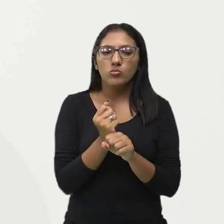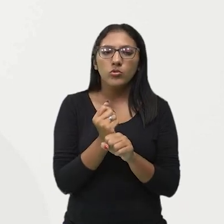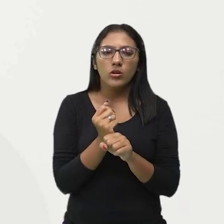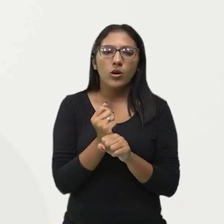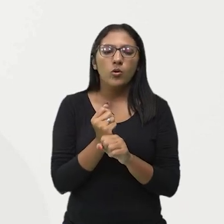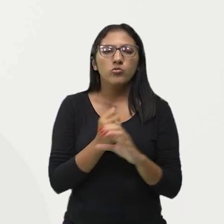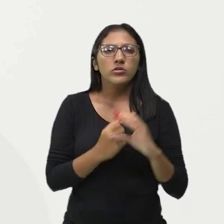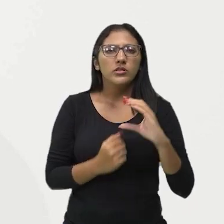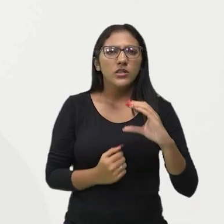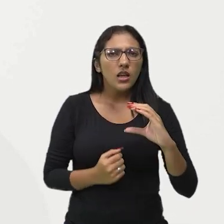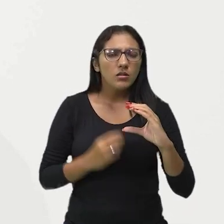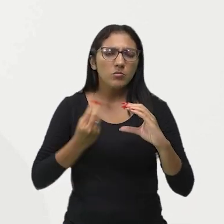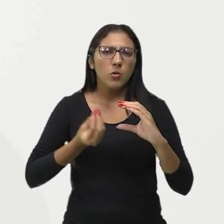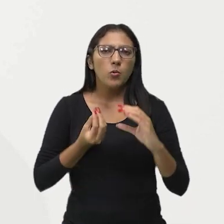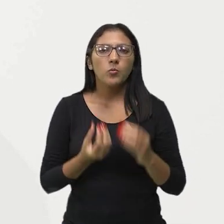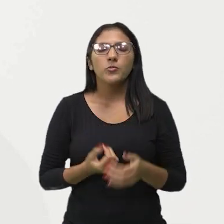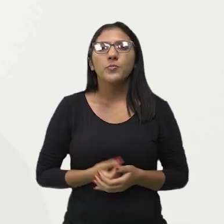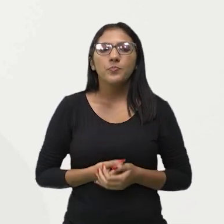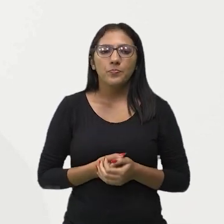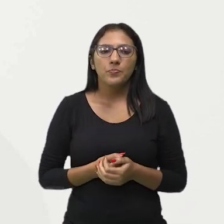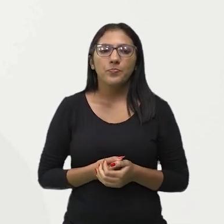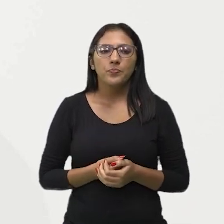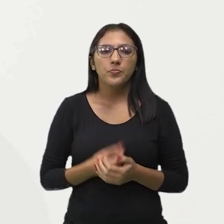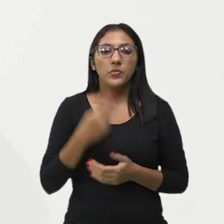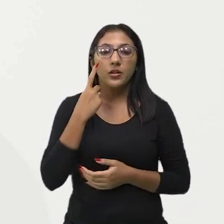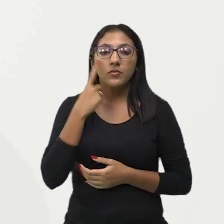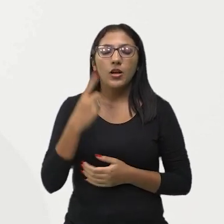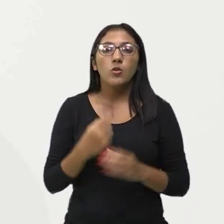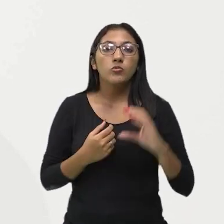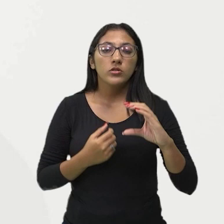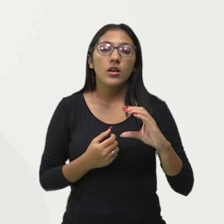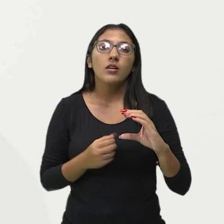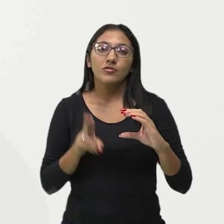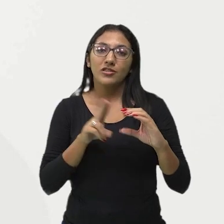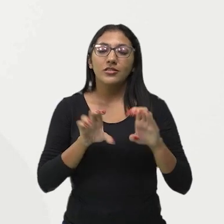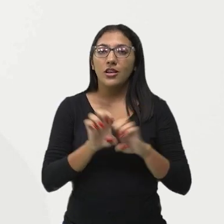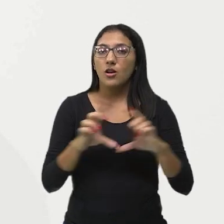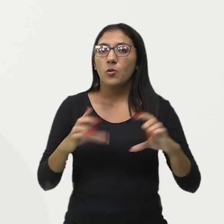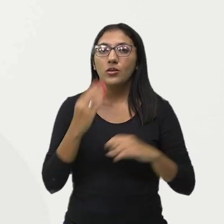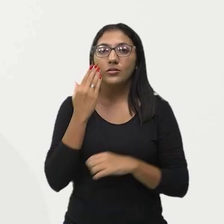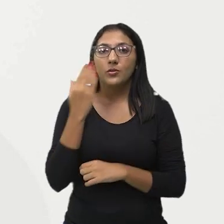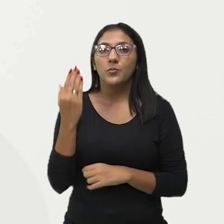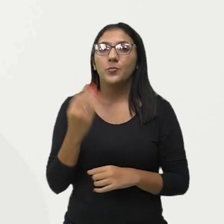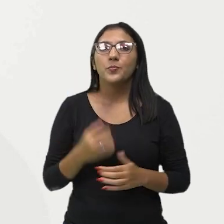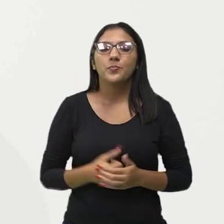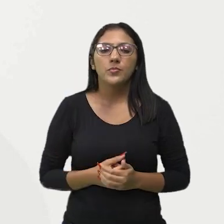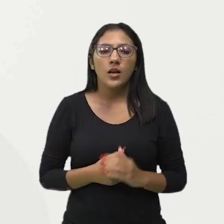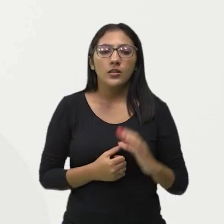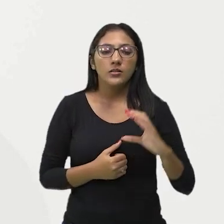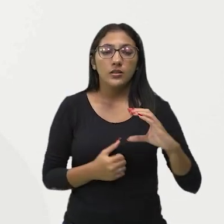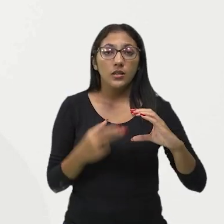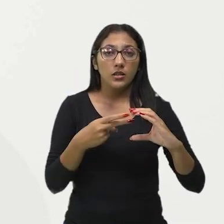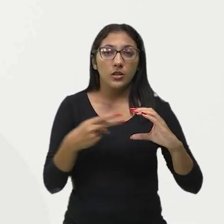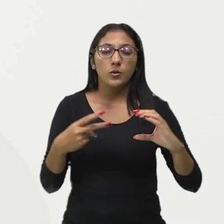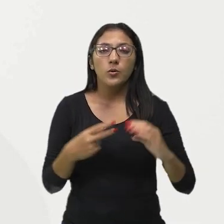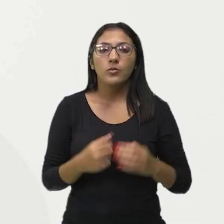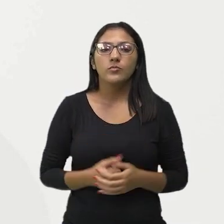O comprimento da circunferência é dado pela fórmula, ó. Comprimento igual. Então aqui o professor está falando